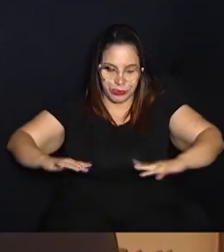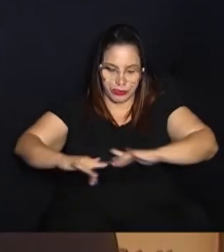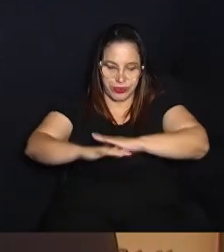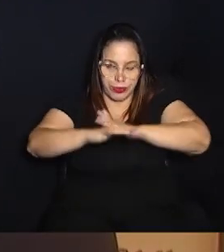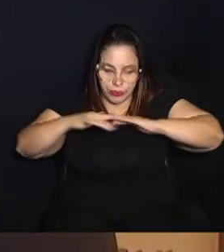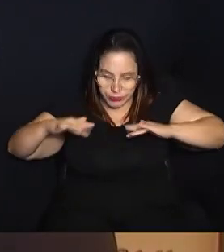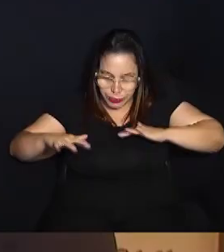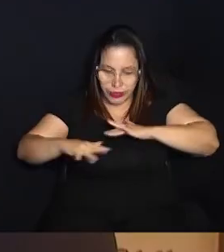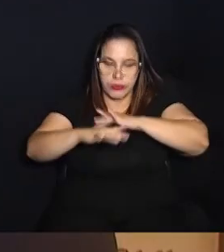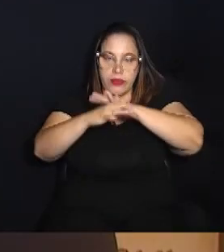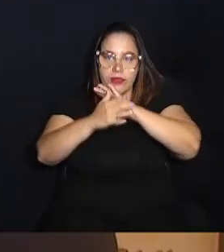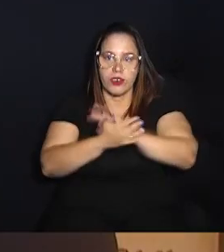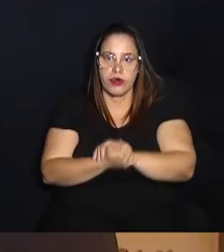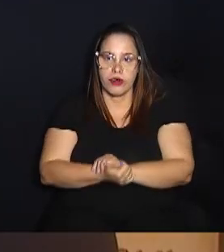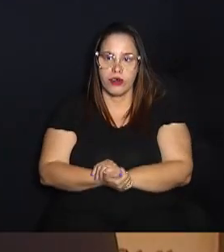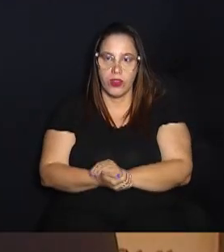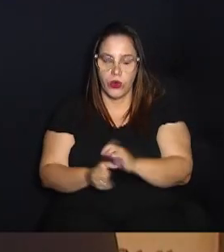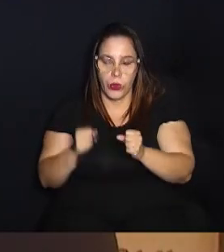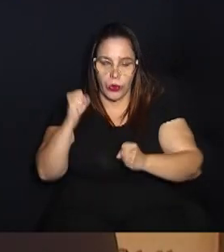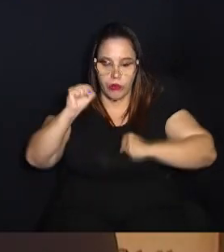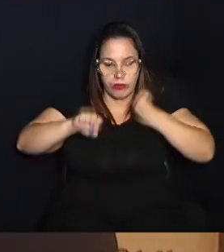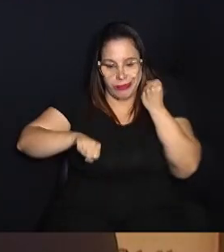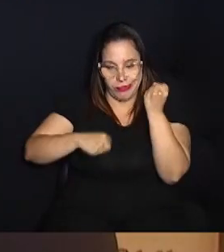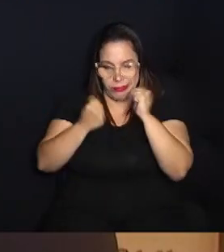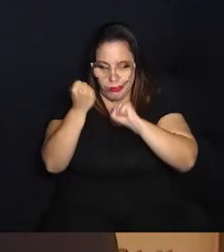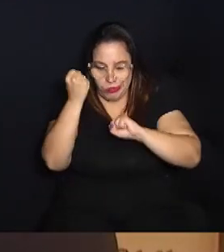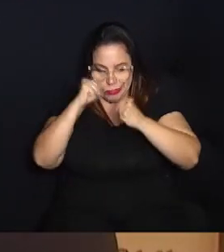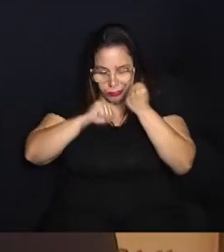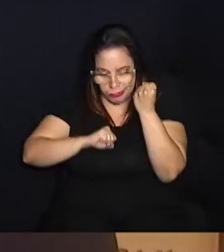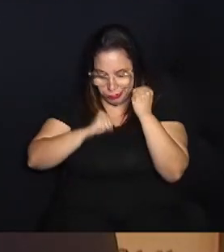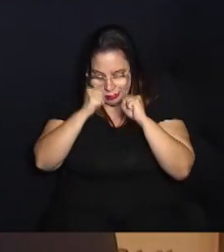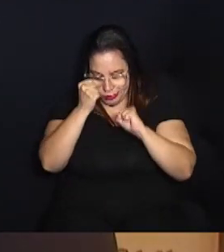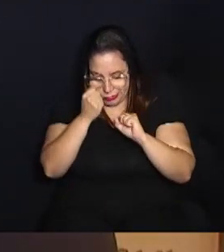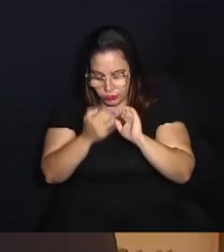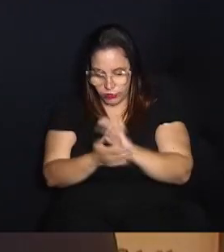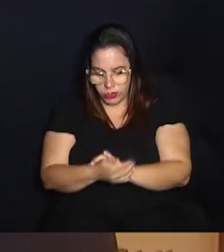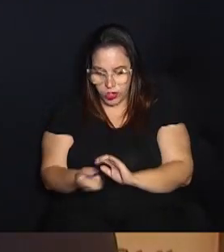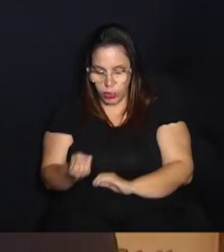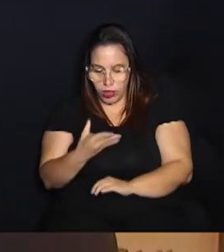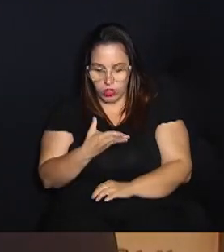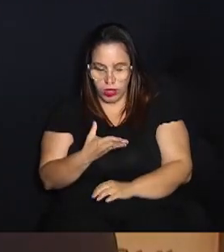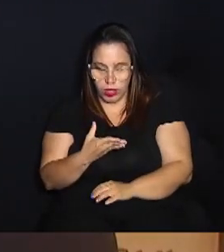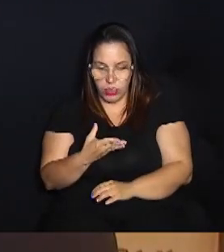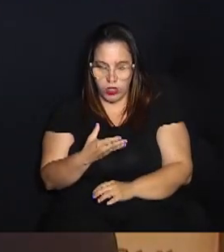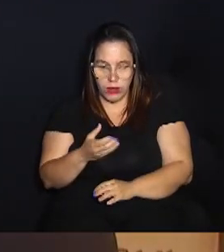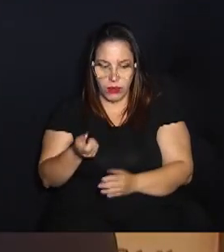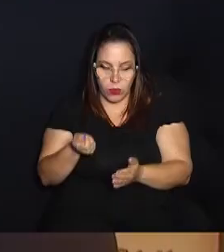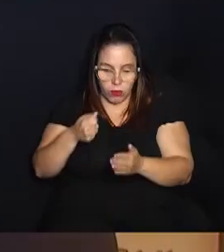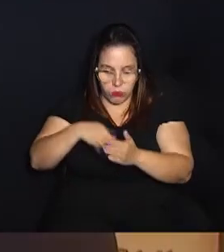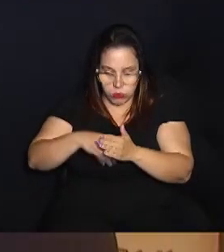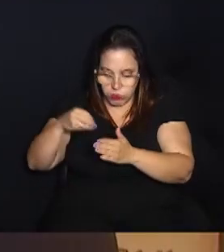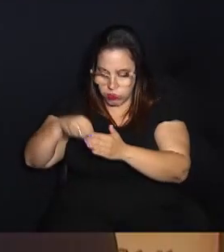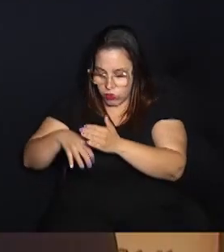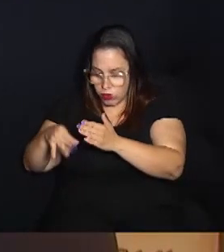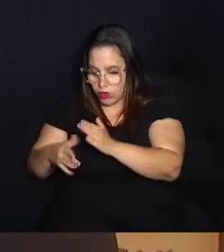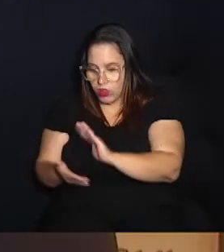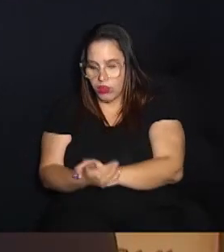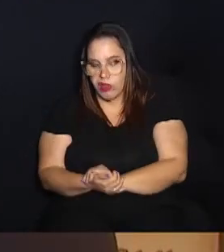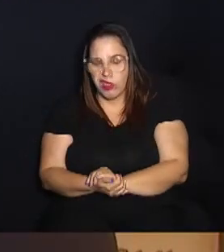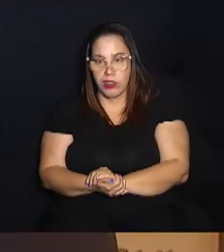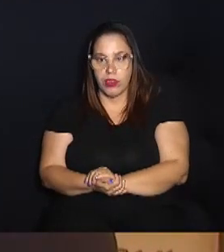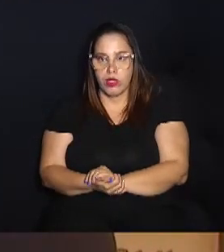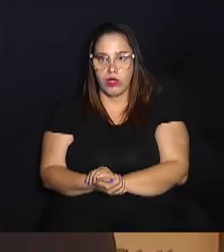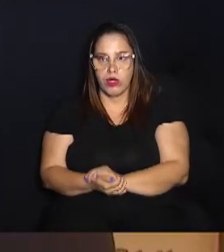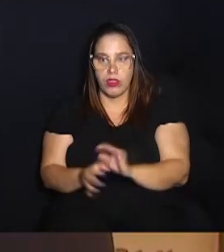urbanização, a alavancagem das indústrias, novas formas de plantio. Então, havia também um